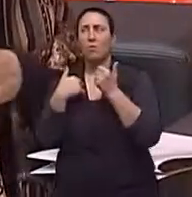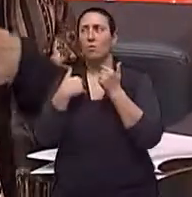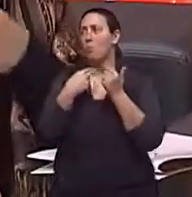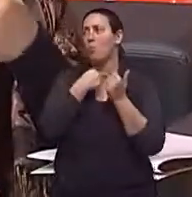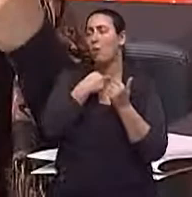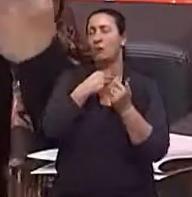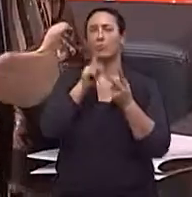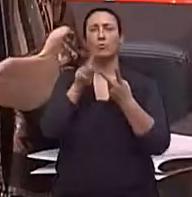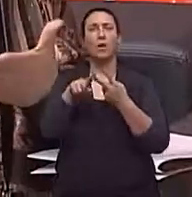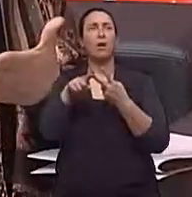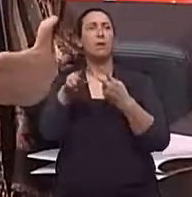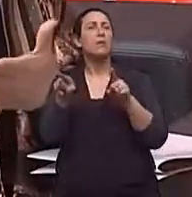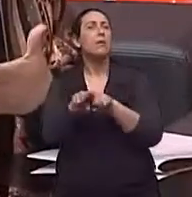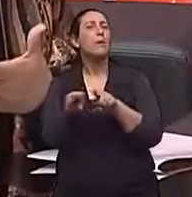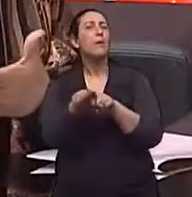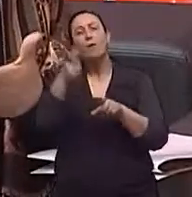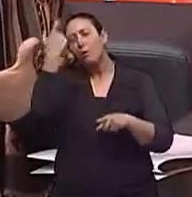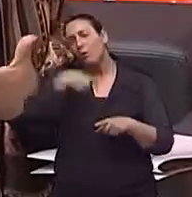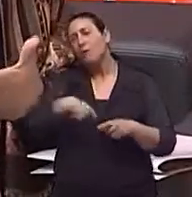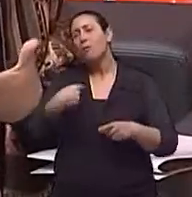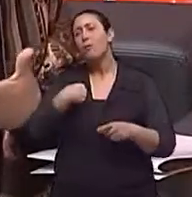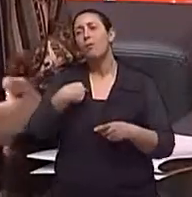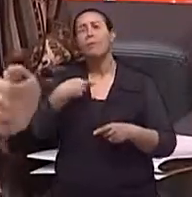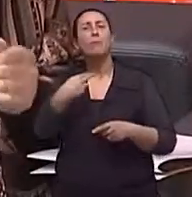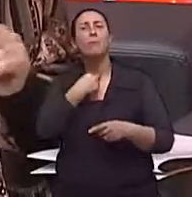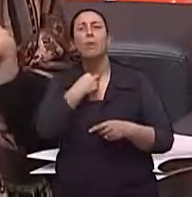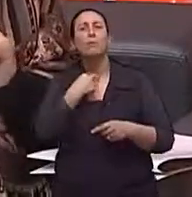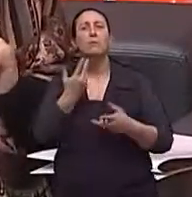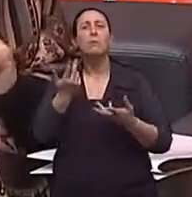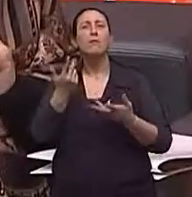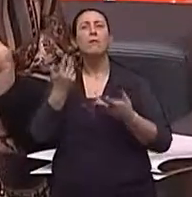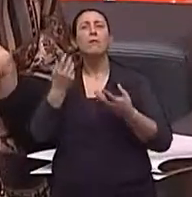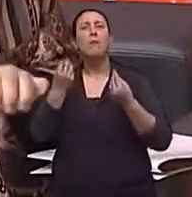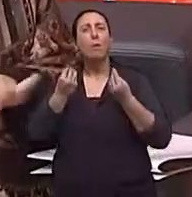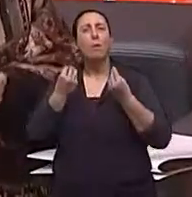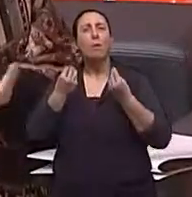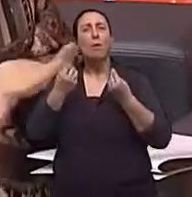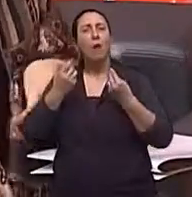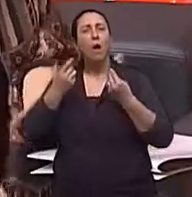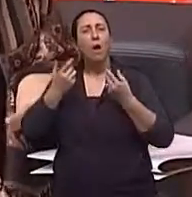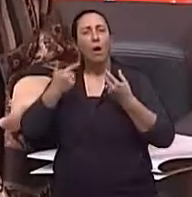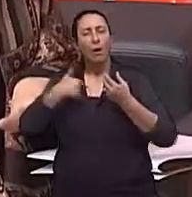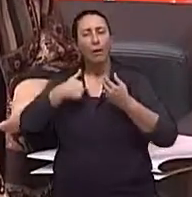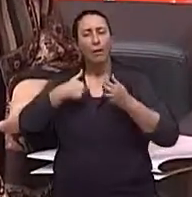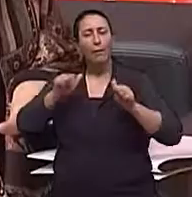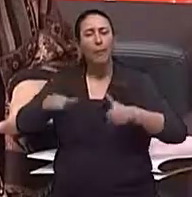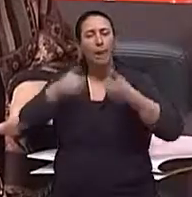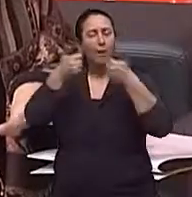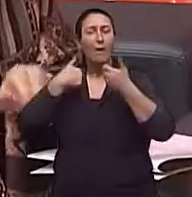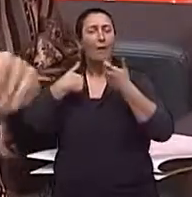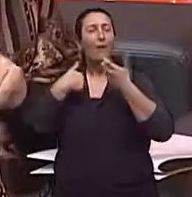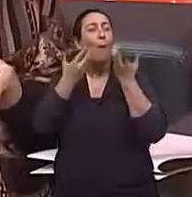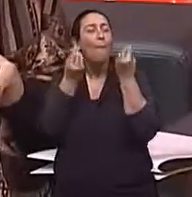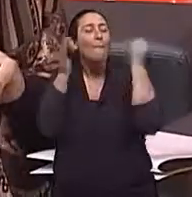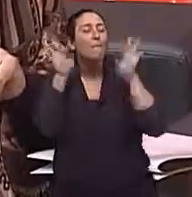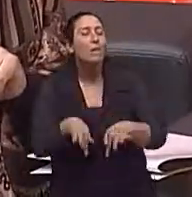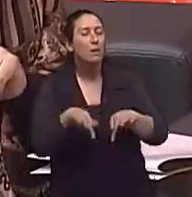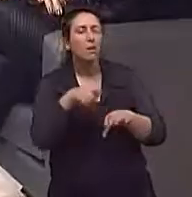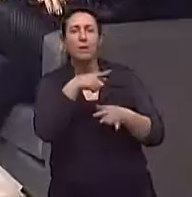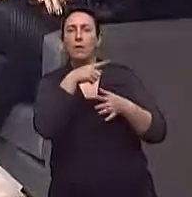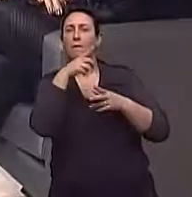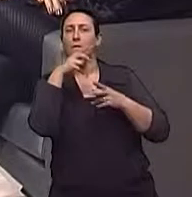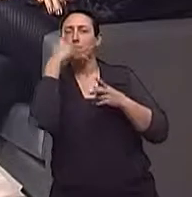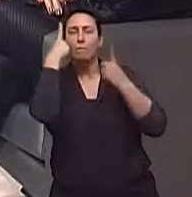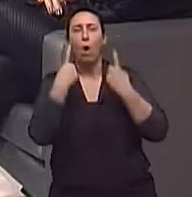as pessoas com as quais elas poderiam nas quais elas poderiam lançar mão para ajudá-las no momento de ruptura dessa situação de violência